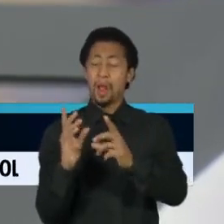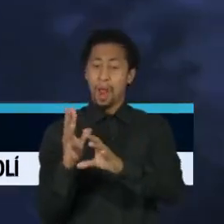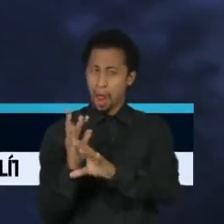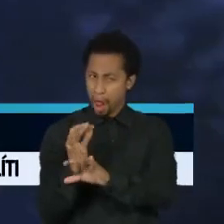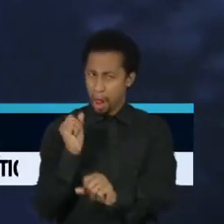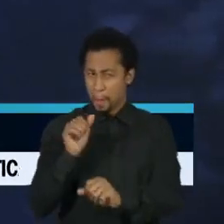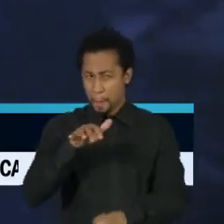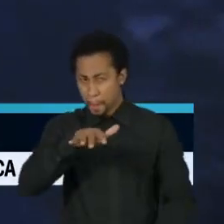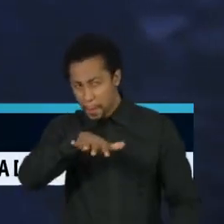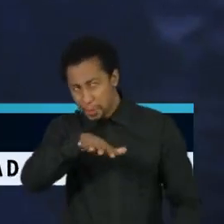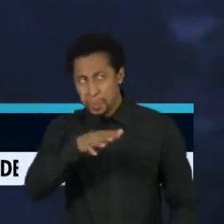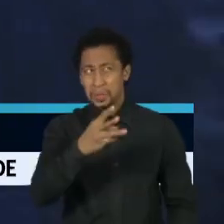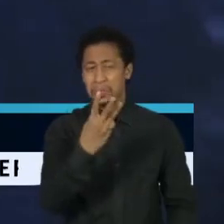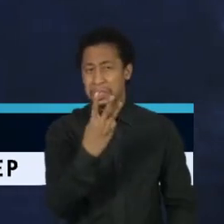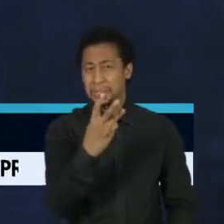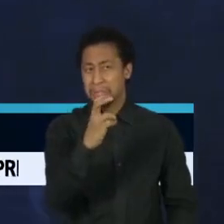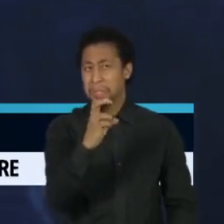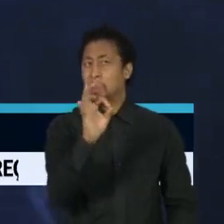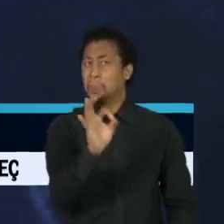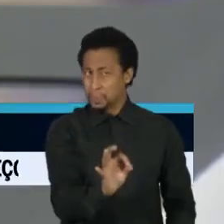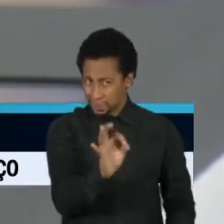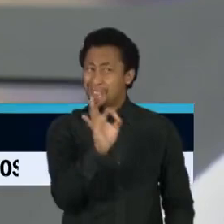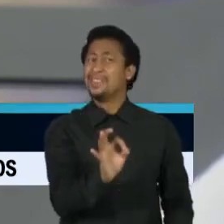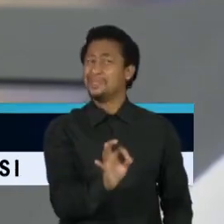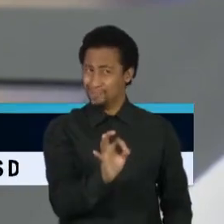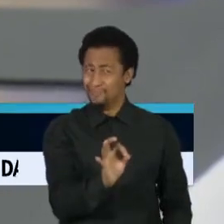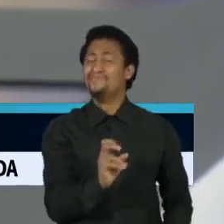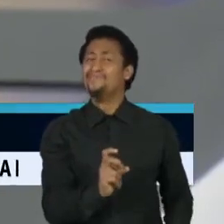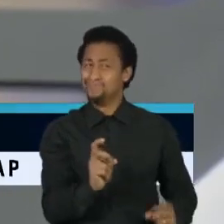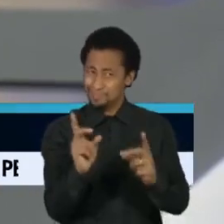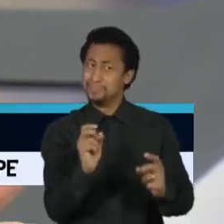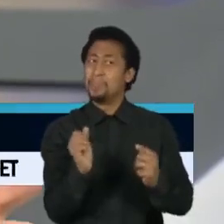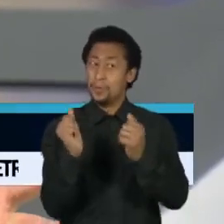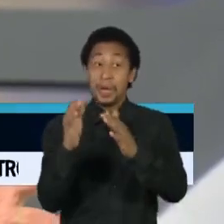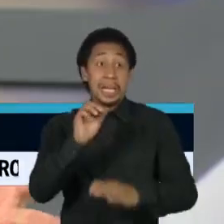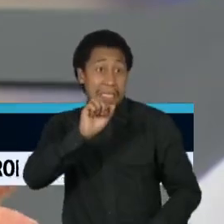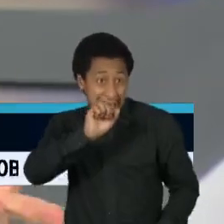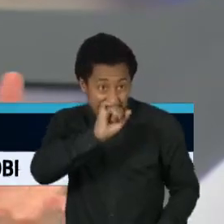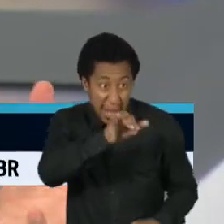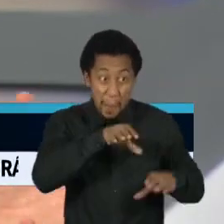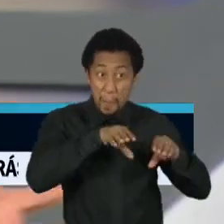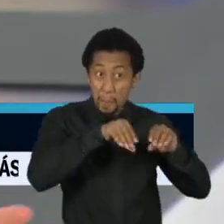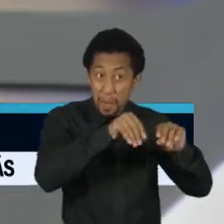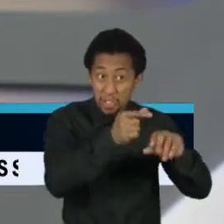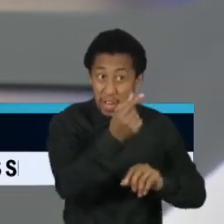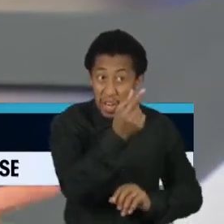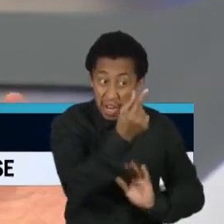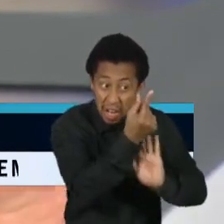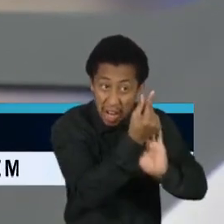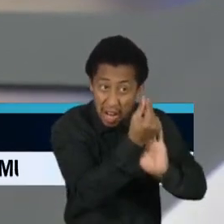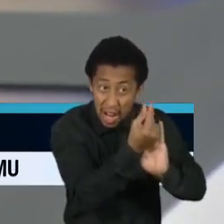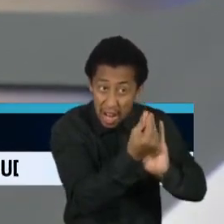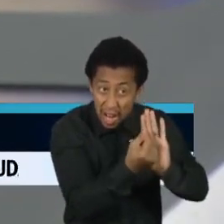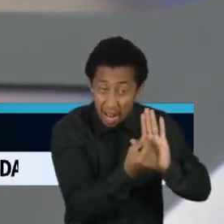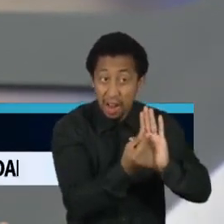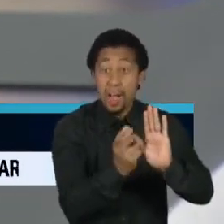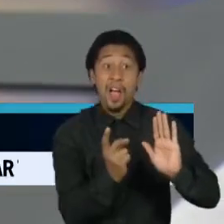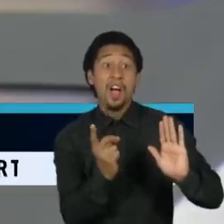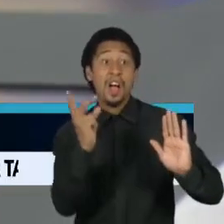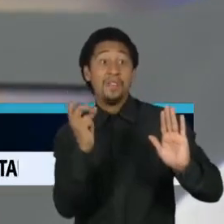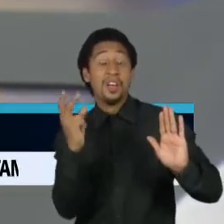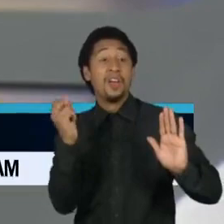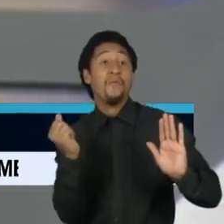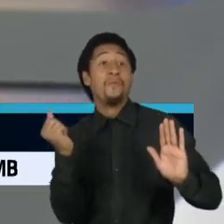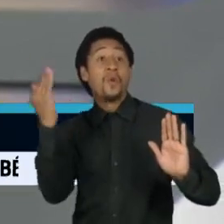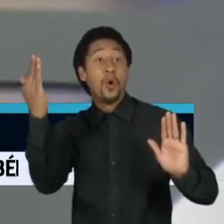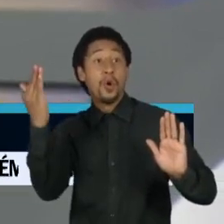de 35%, é bastante coisa. Se você desregular esse mercado e tem parte dessa importação que vem fora da Petrobras, por importadores diretos, você pode